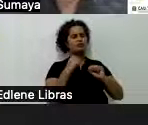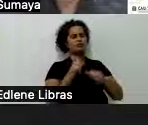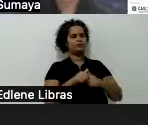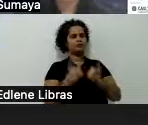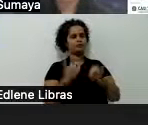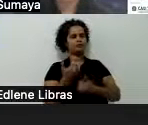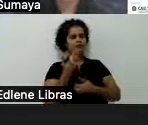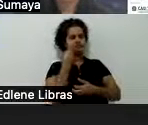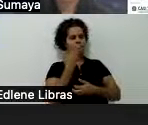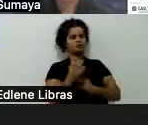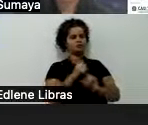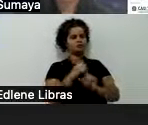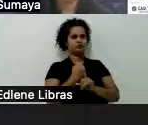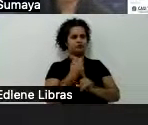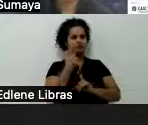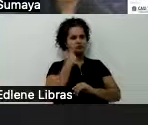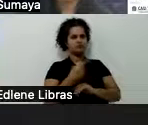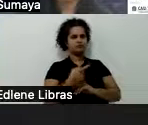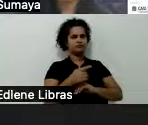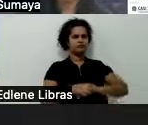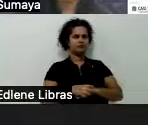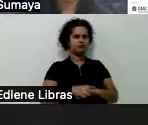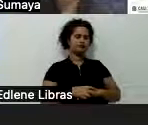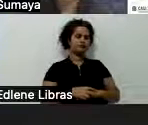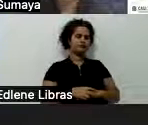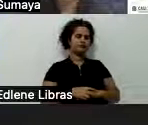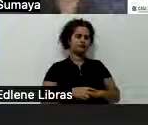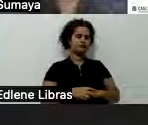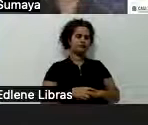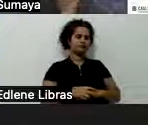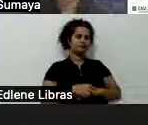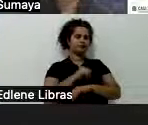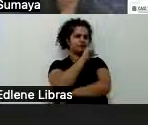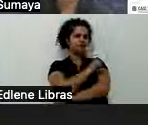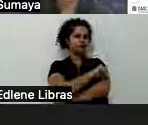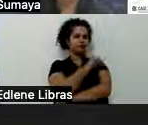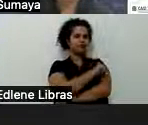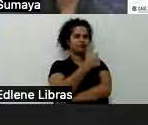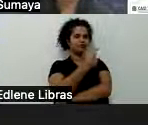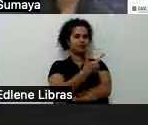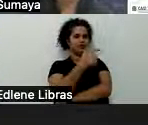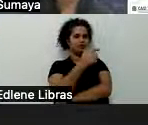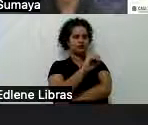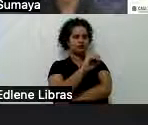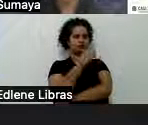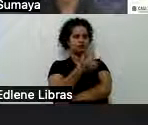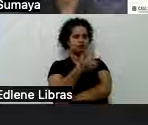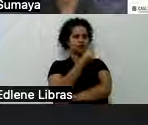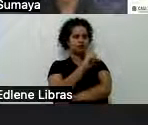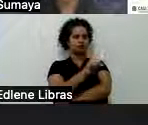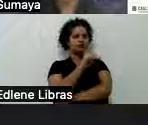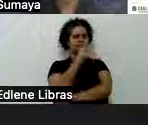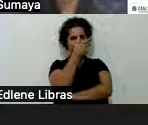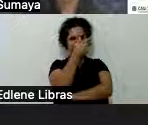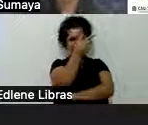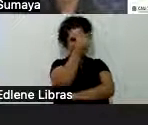da sociedade. No caso do Rio, a gente, em 2018, a Prefeitura, junto com o TTP